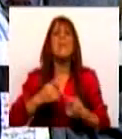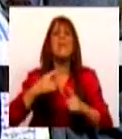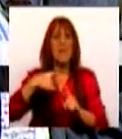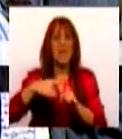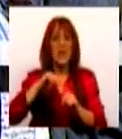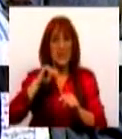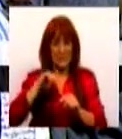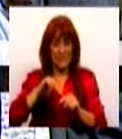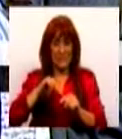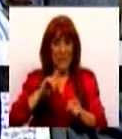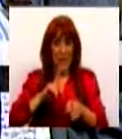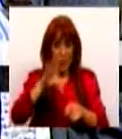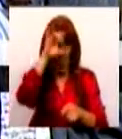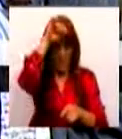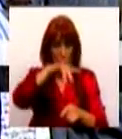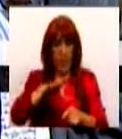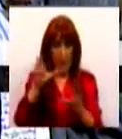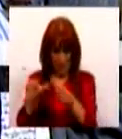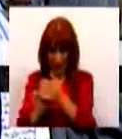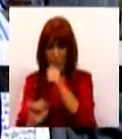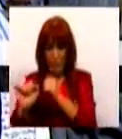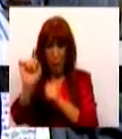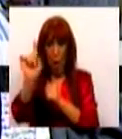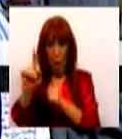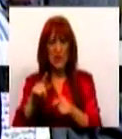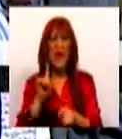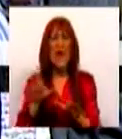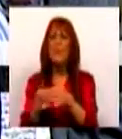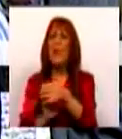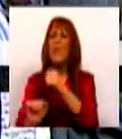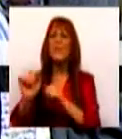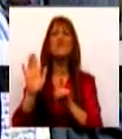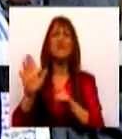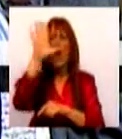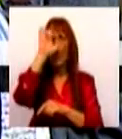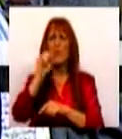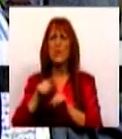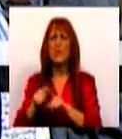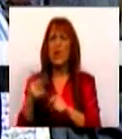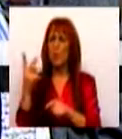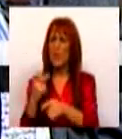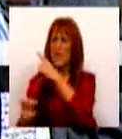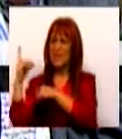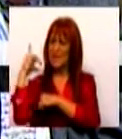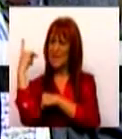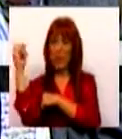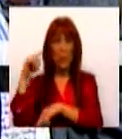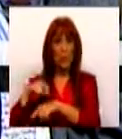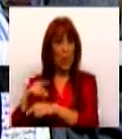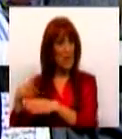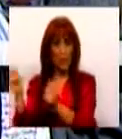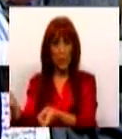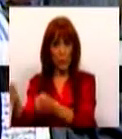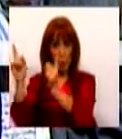vantagem entre este Governo e a sua bancada? É que a sua bancada já saiu do Governo há 2 anos e, portanto, o que na altura não